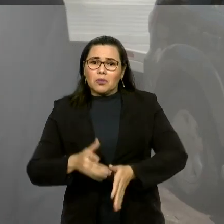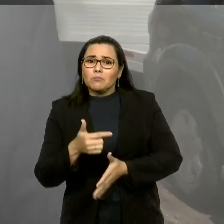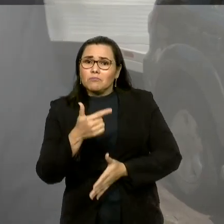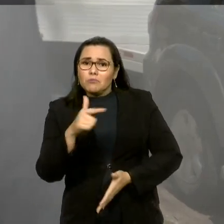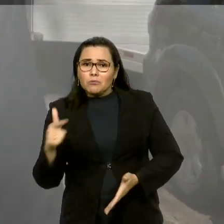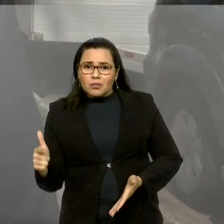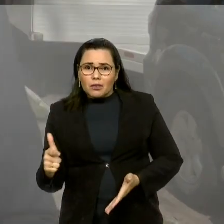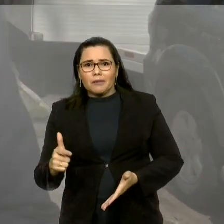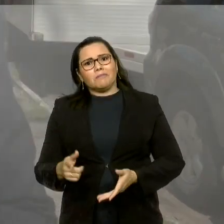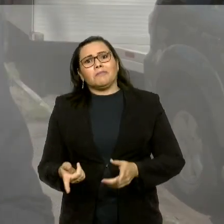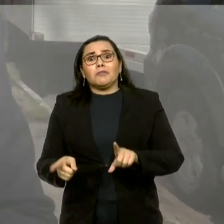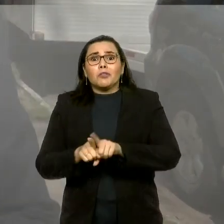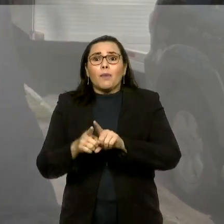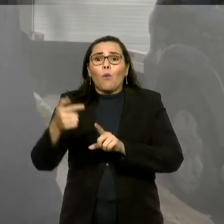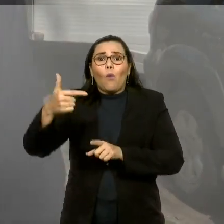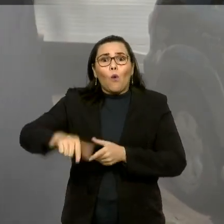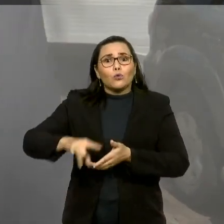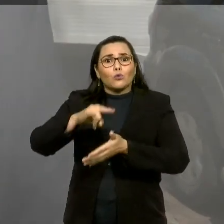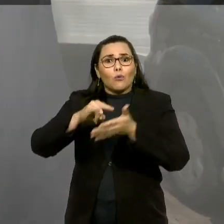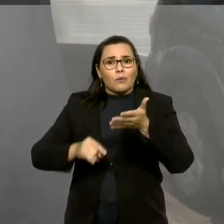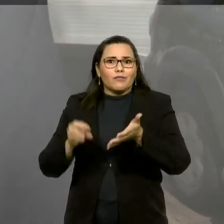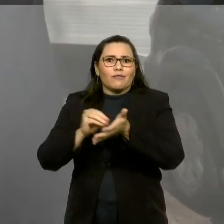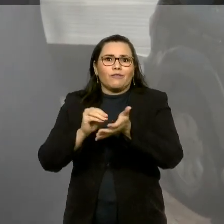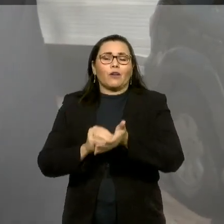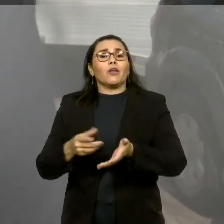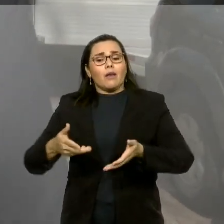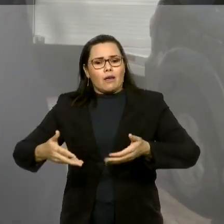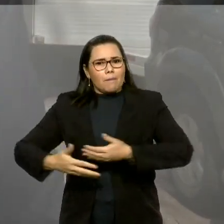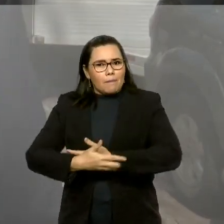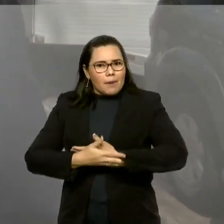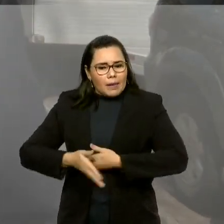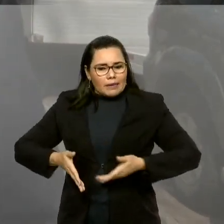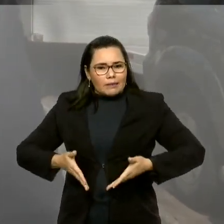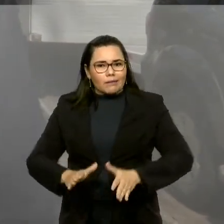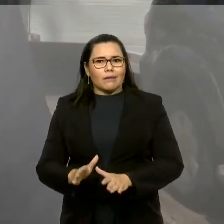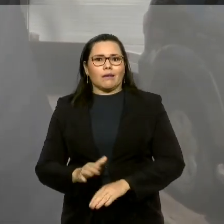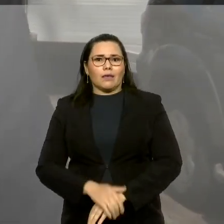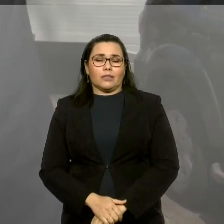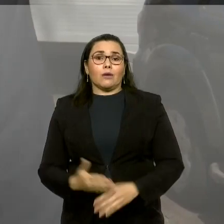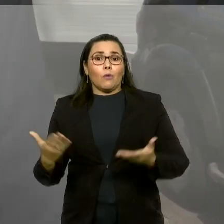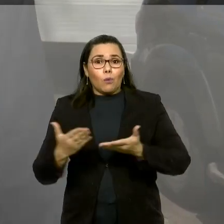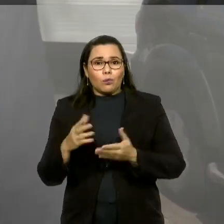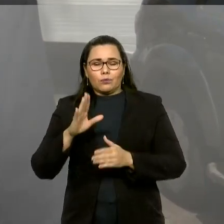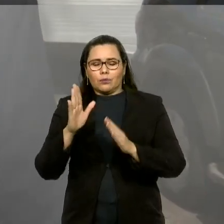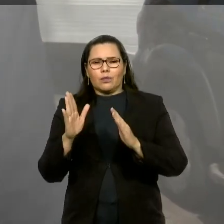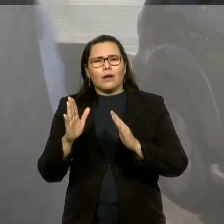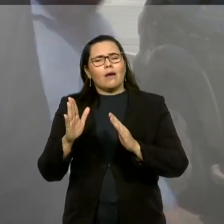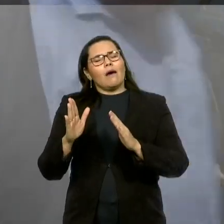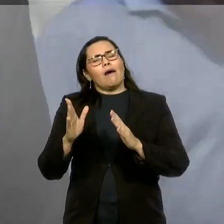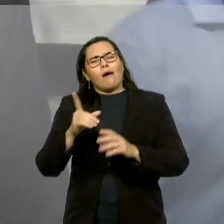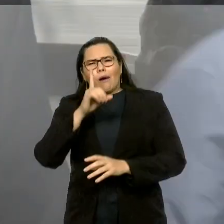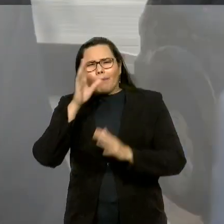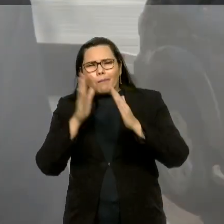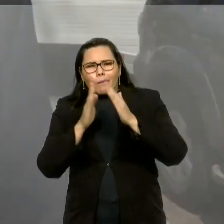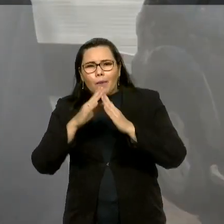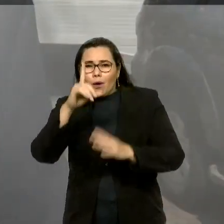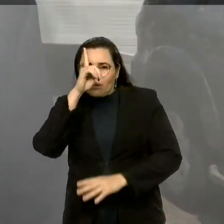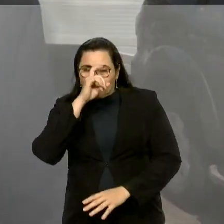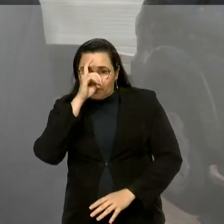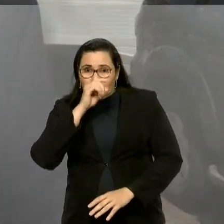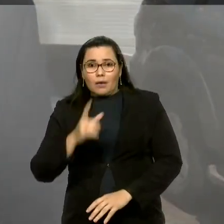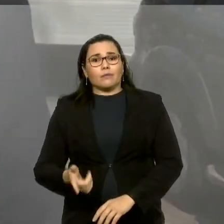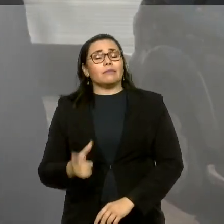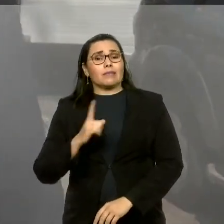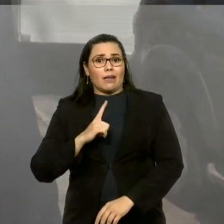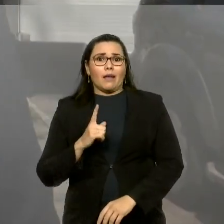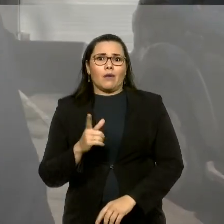os outros documentos e as crianças que estão nascendo n as crianças que nascem grandes eh maioria dos das maternidades